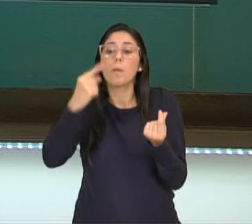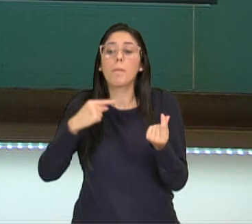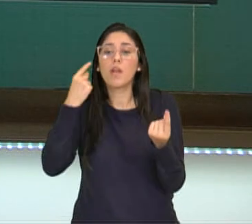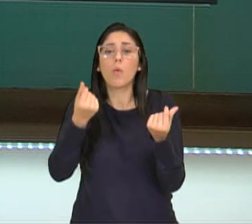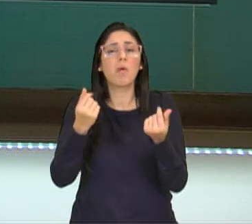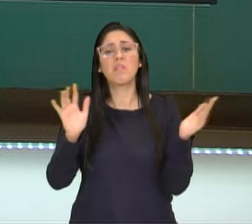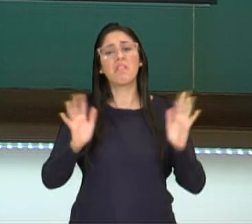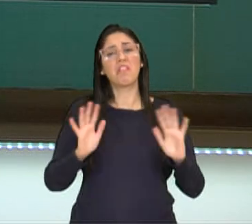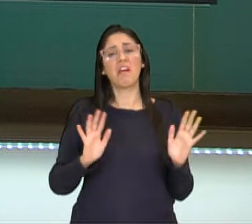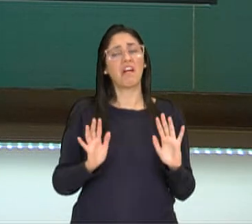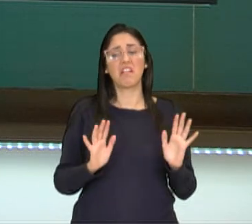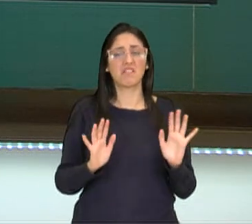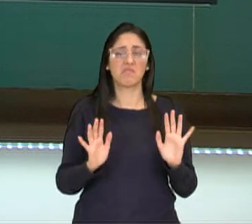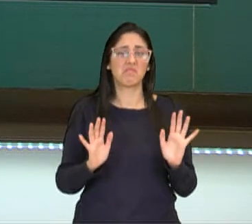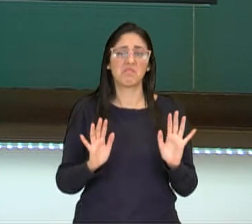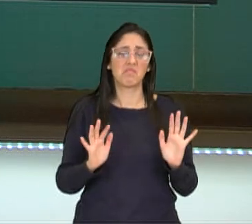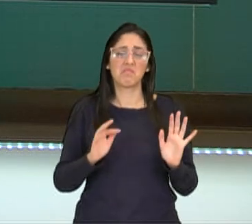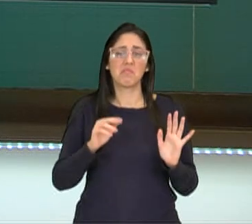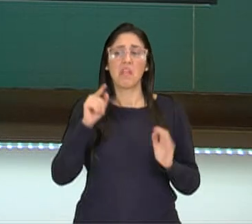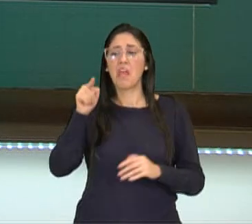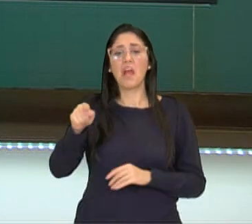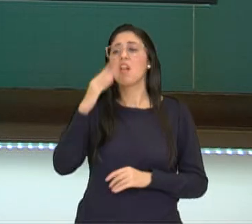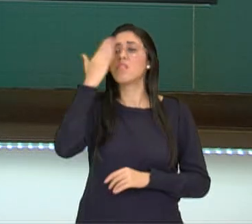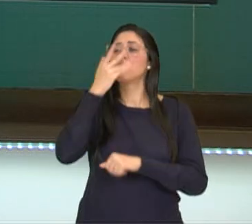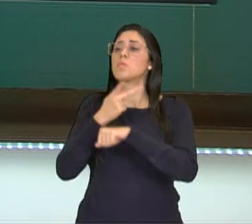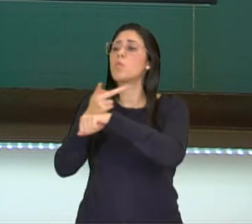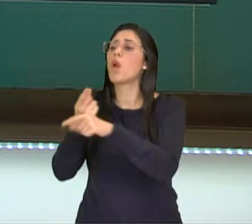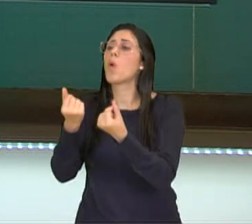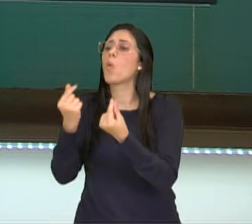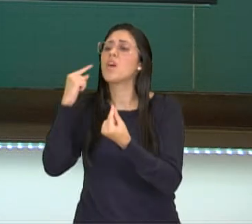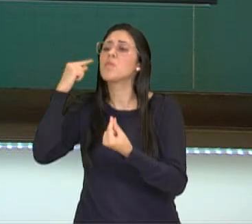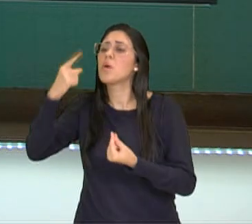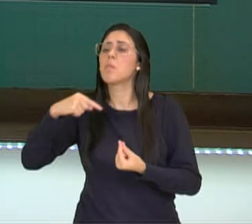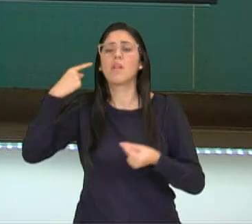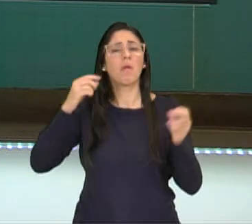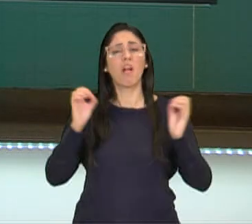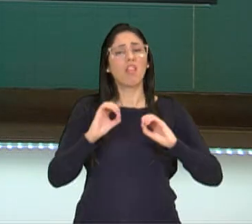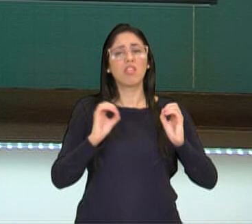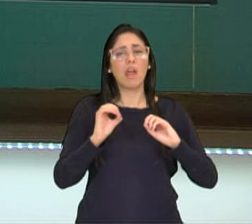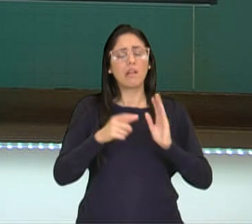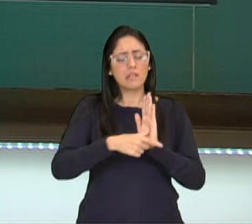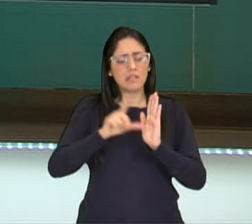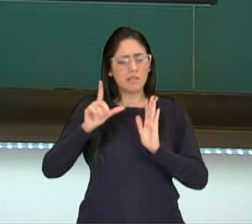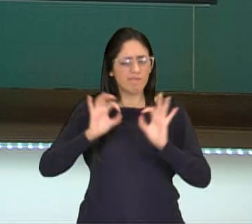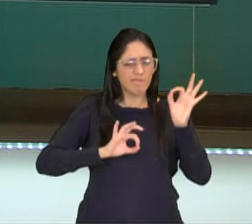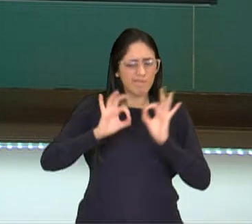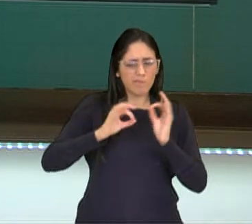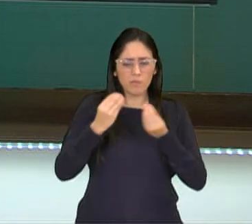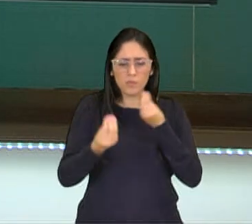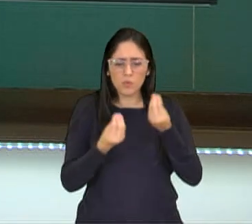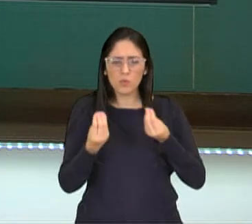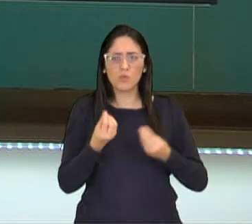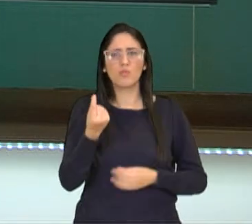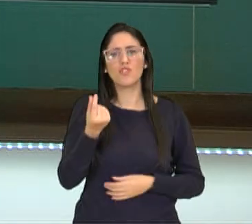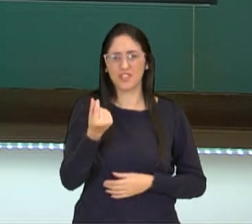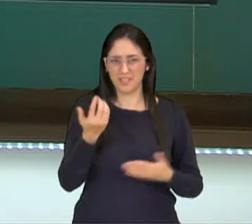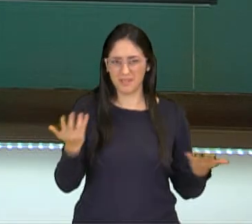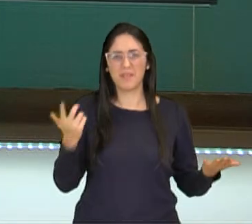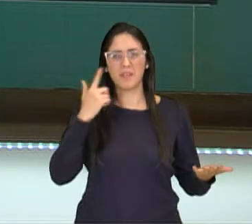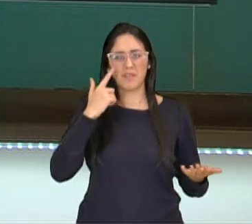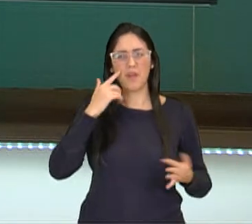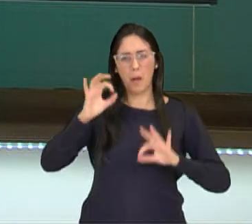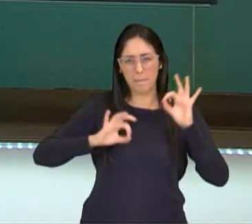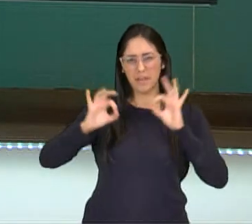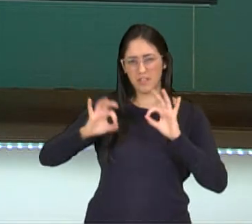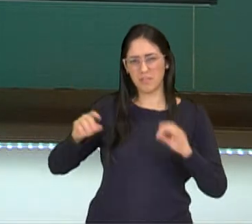pode atingir. Ele nem foi ver quanto que é o pneu, mas primeiro ele precisa ver aonde vai vir esse dinheiro. Então dá uma olhadinha aqui no planejamento,